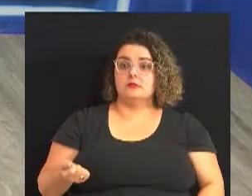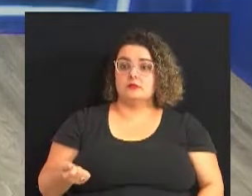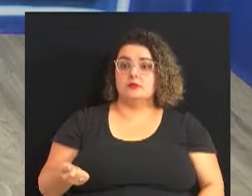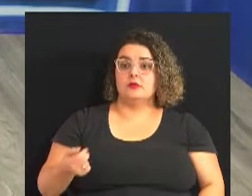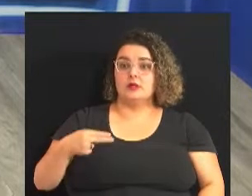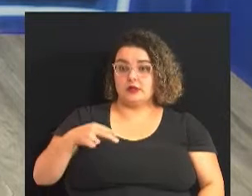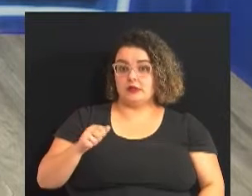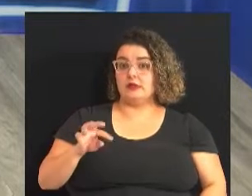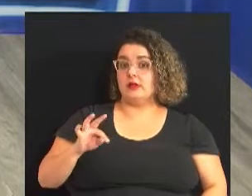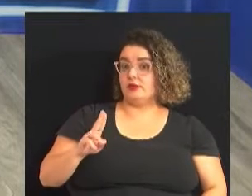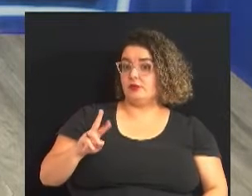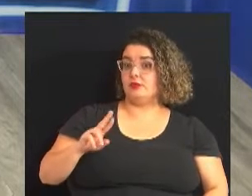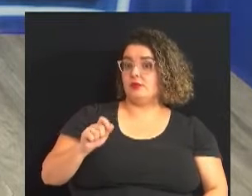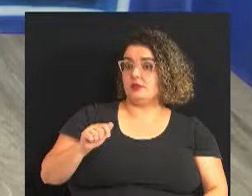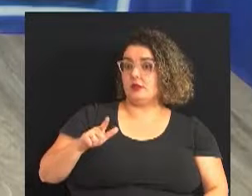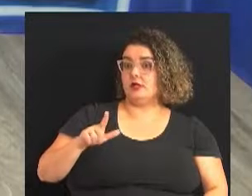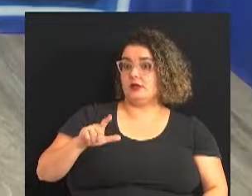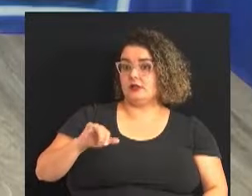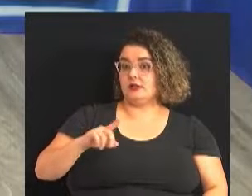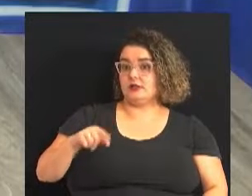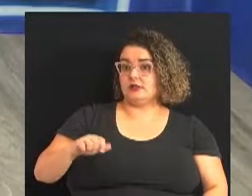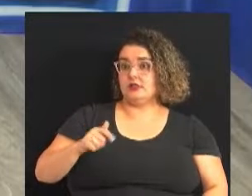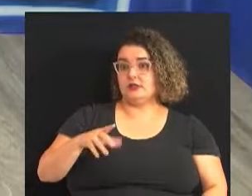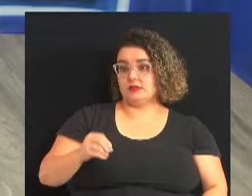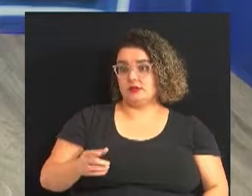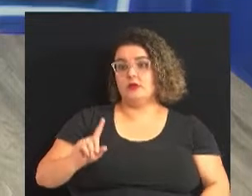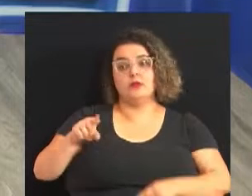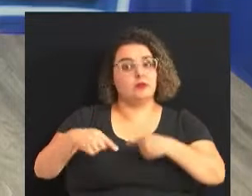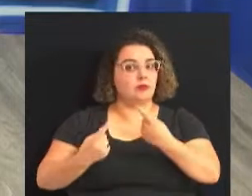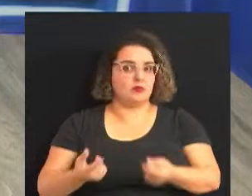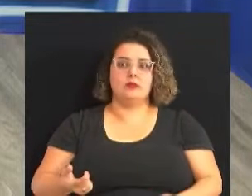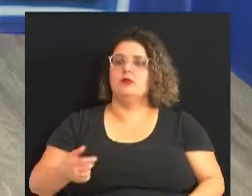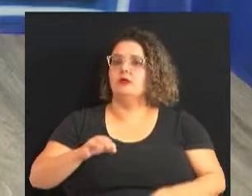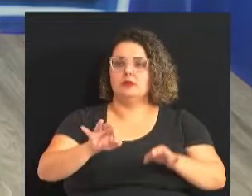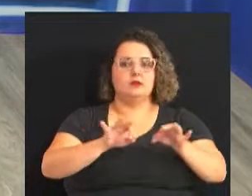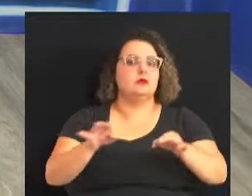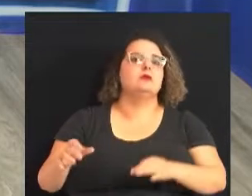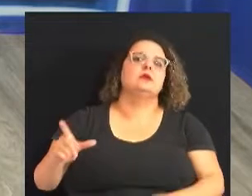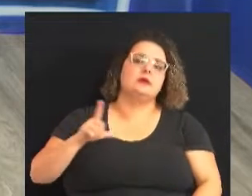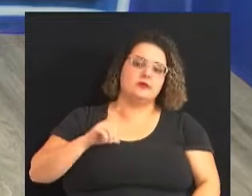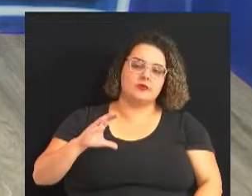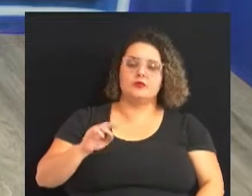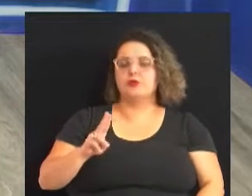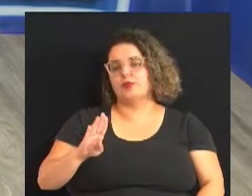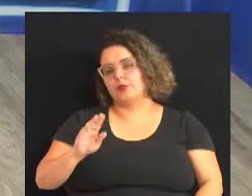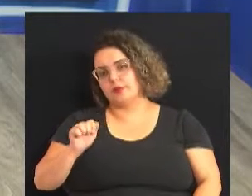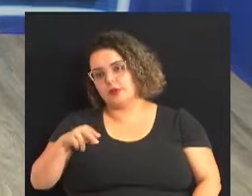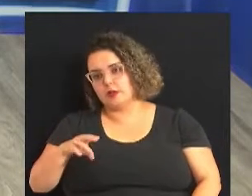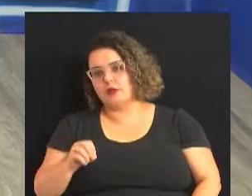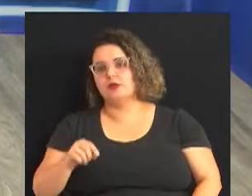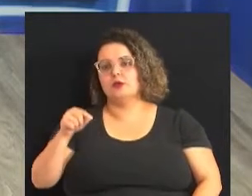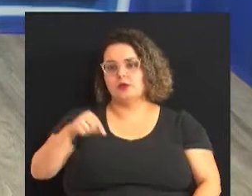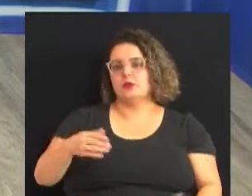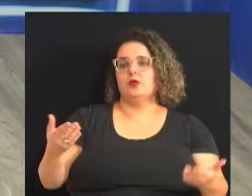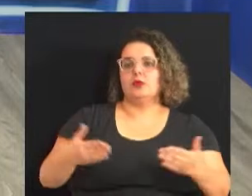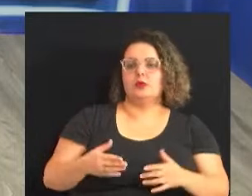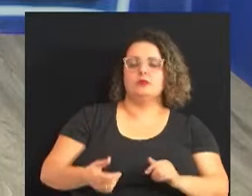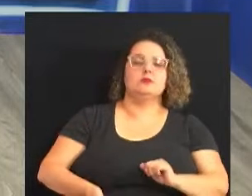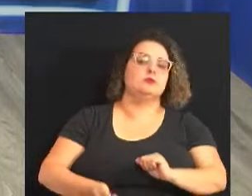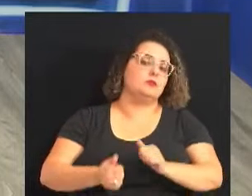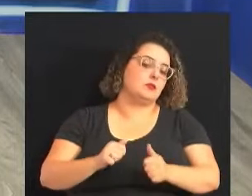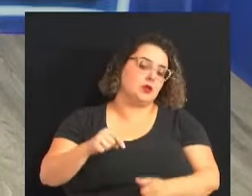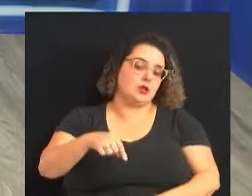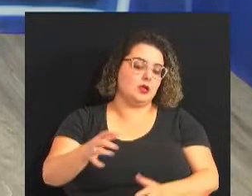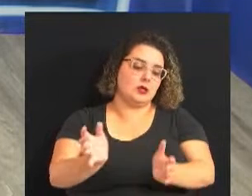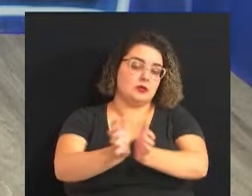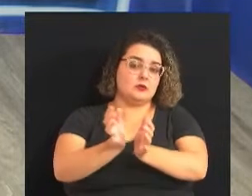outro programa, viu, Bugarelli? Porque no vôlei já teve a história do Assim, Leal, do cubano, que hoje disputa aqui pela seleção brasileira. Tem no